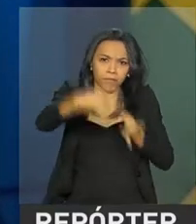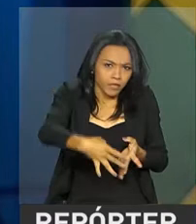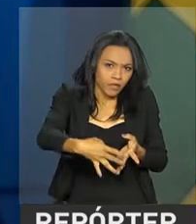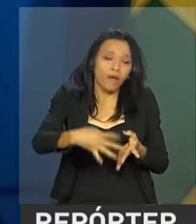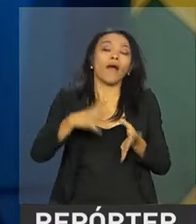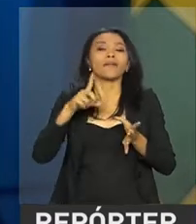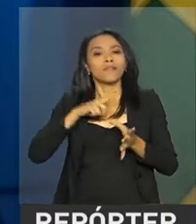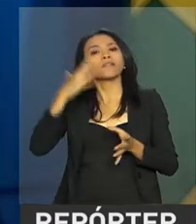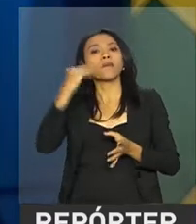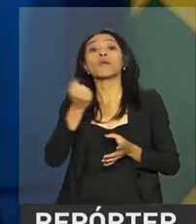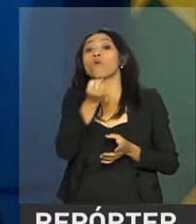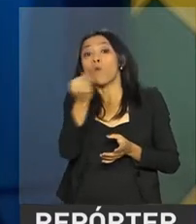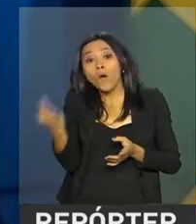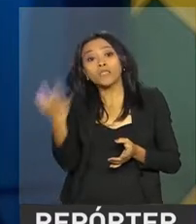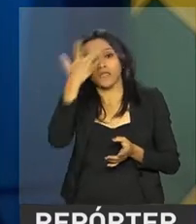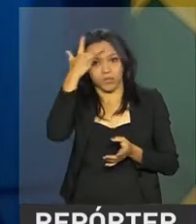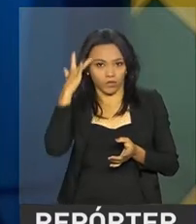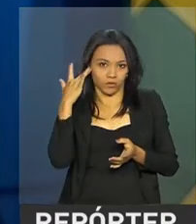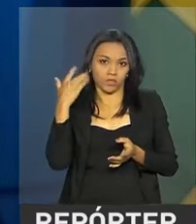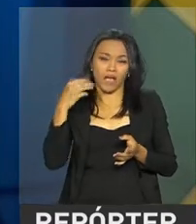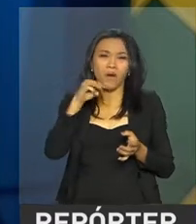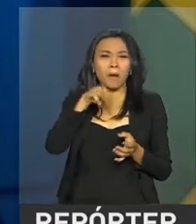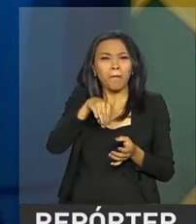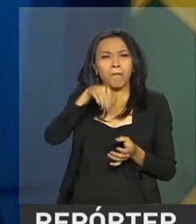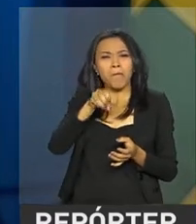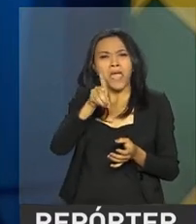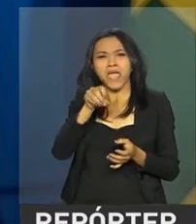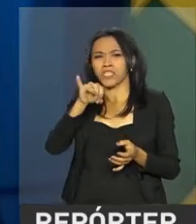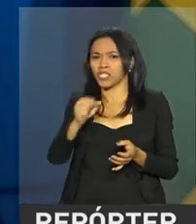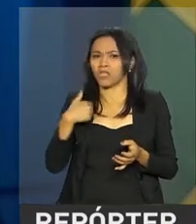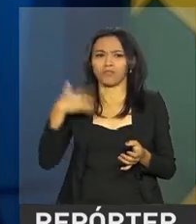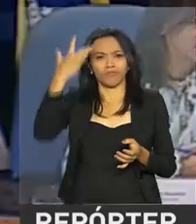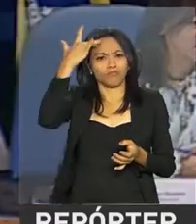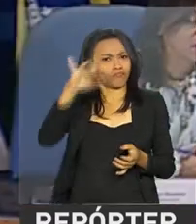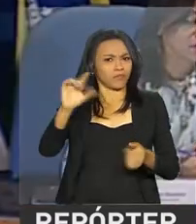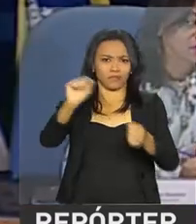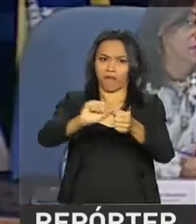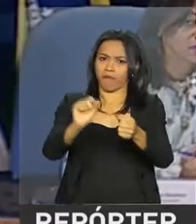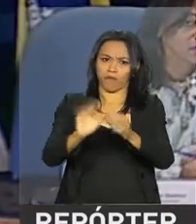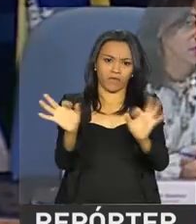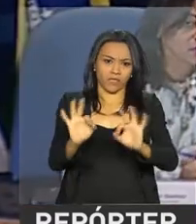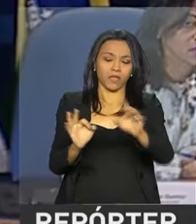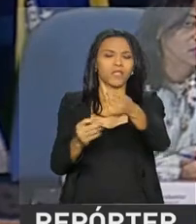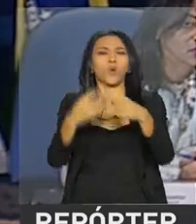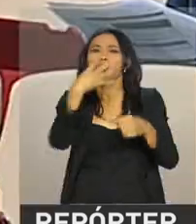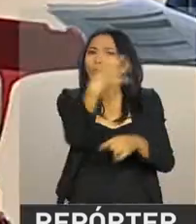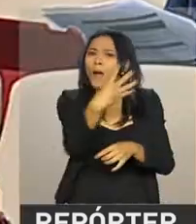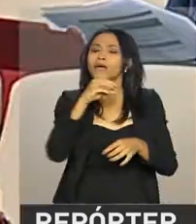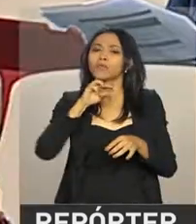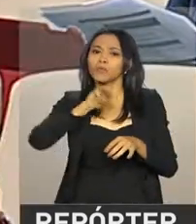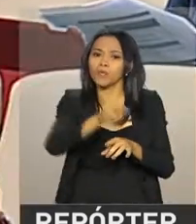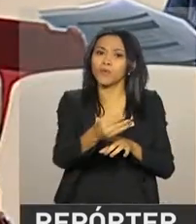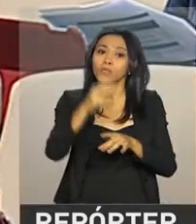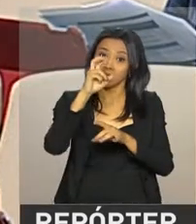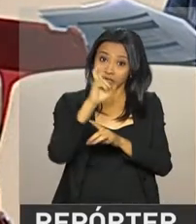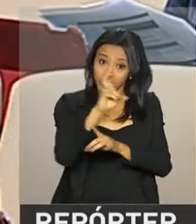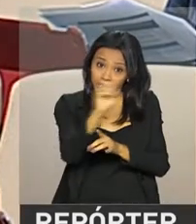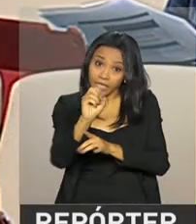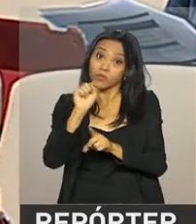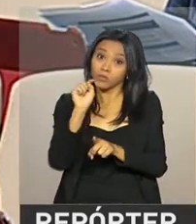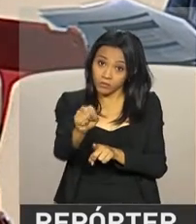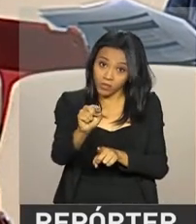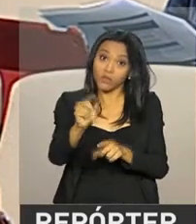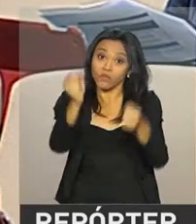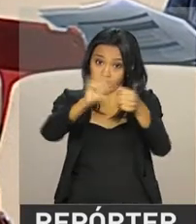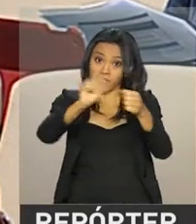ao final. Não tem isso, como fazer a média, assim, entendeu? São coisas diferentes. A gente pode dizer que em torno de 4 milhões e 500 mil estudantes fizeram as